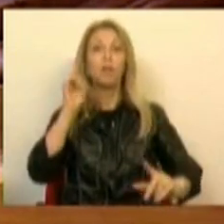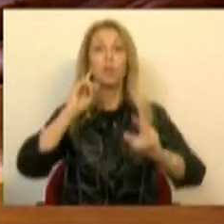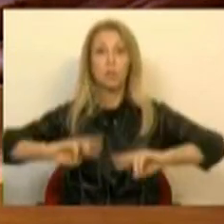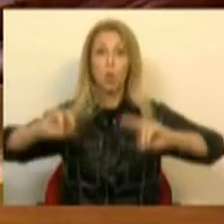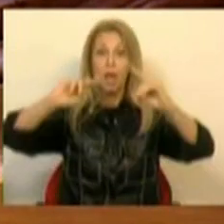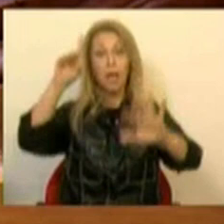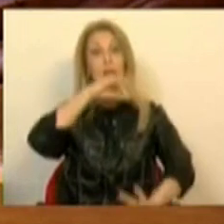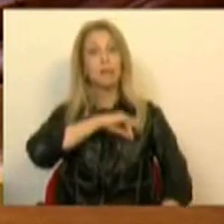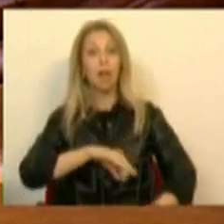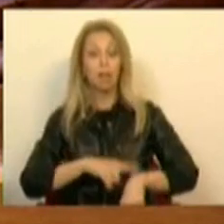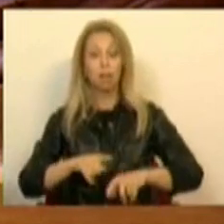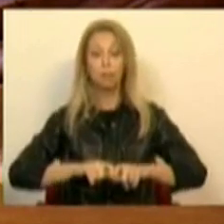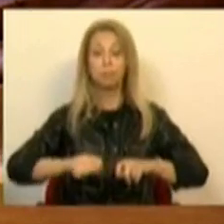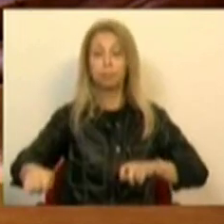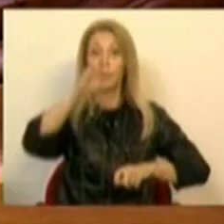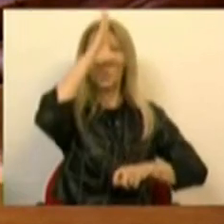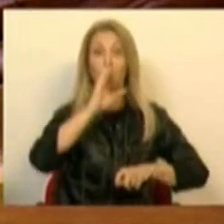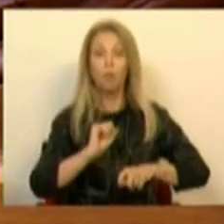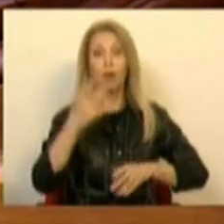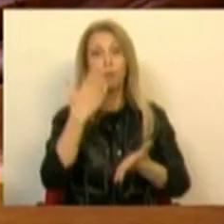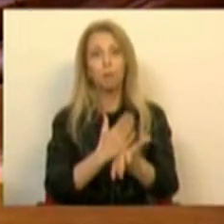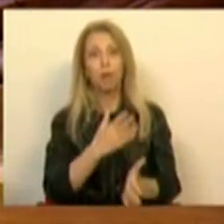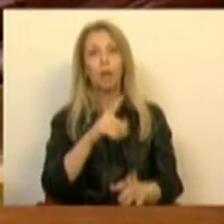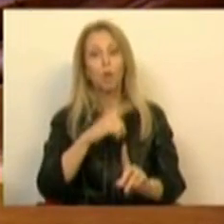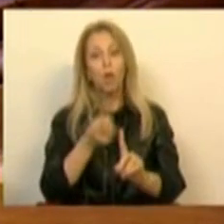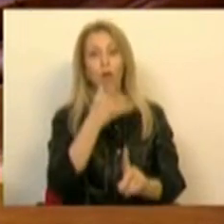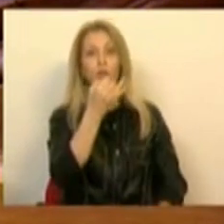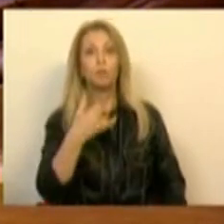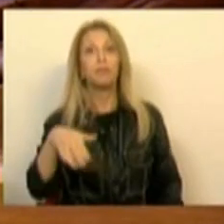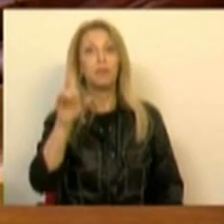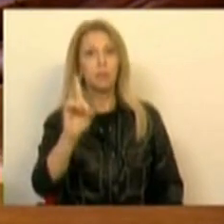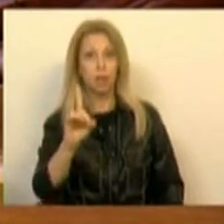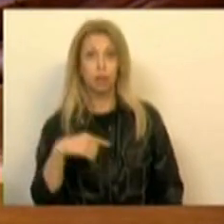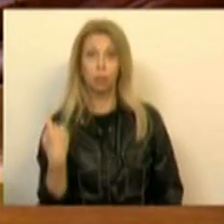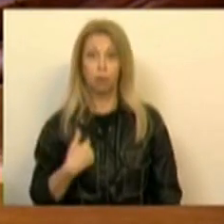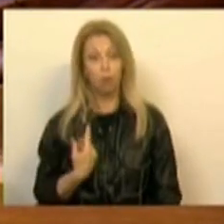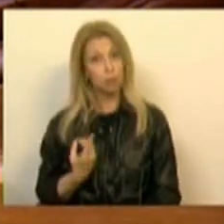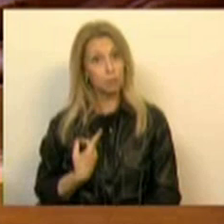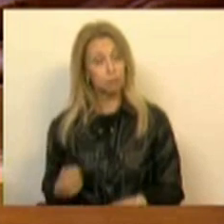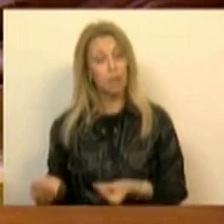do horizonte desta legislatura até 2026. O que temos a apresentar